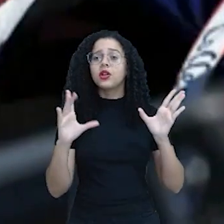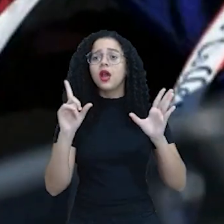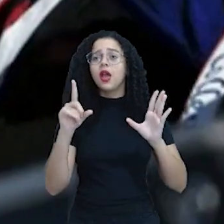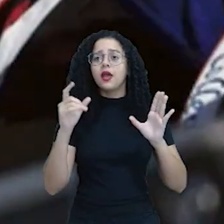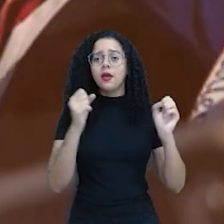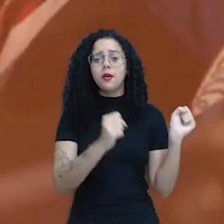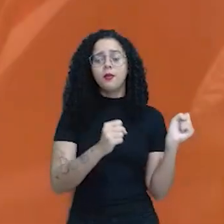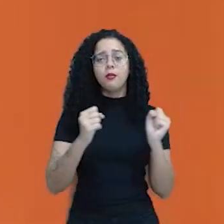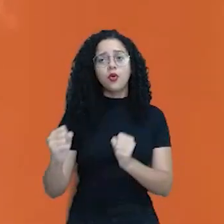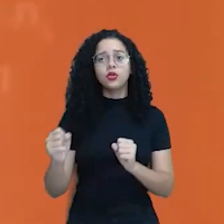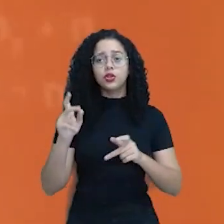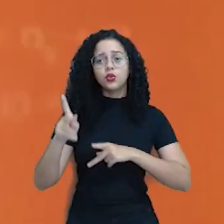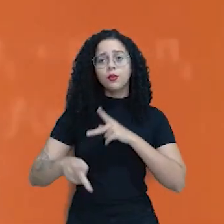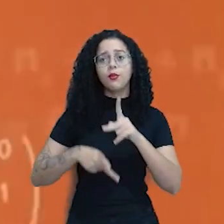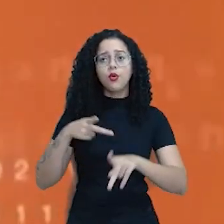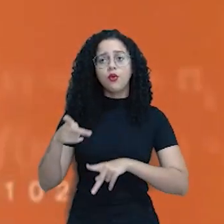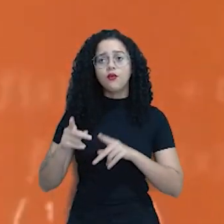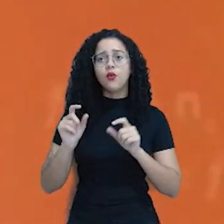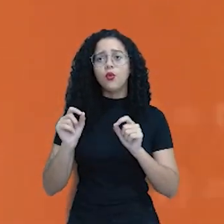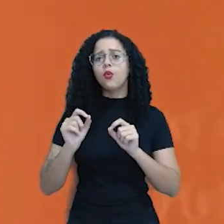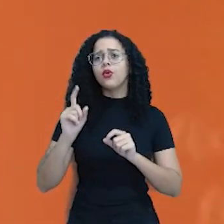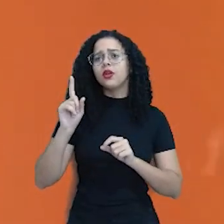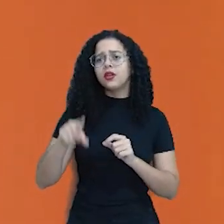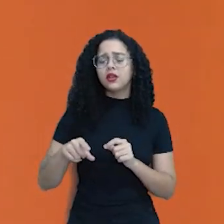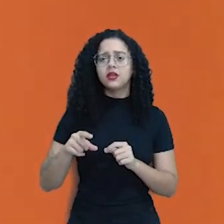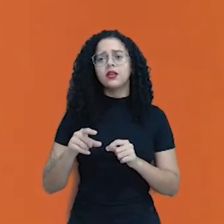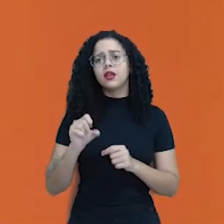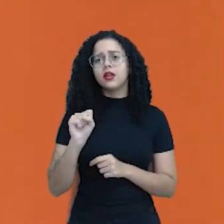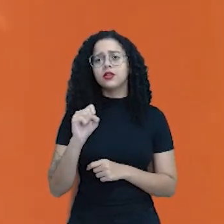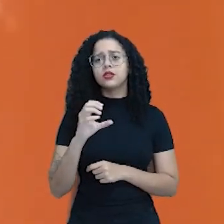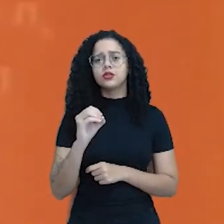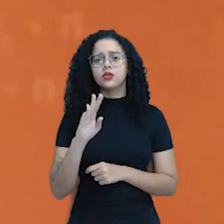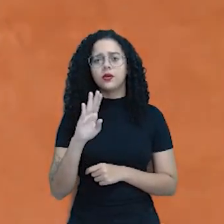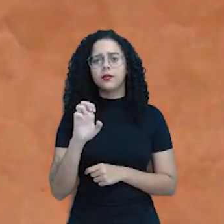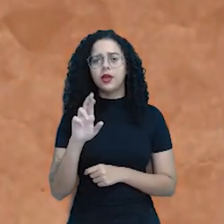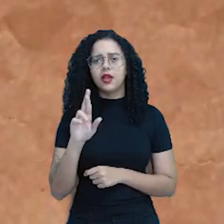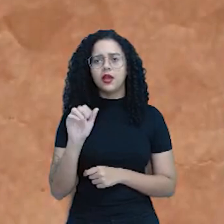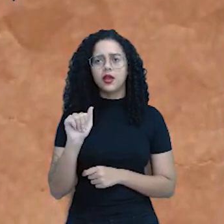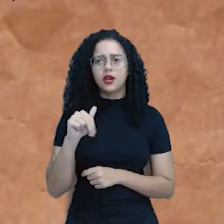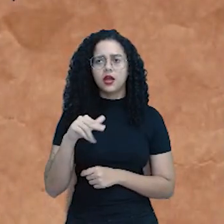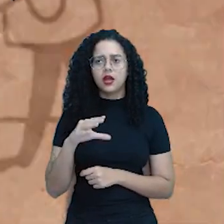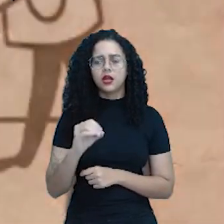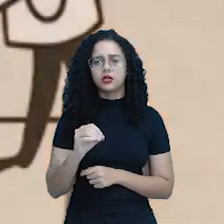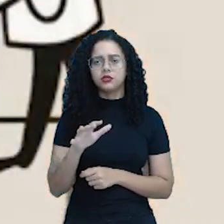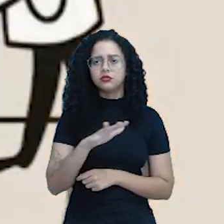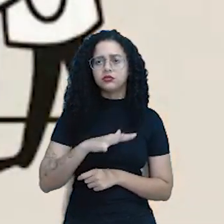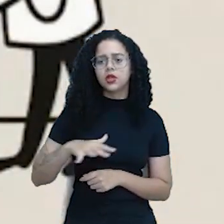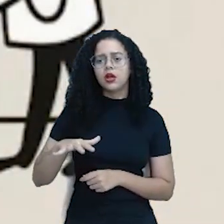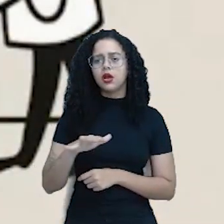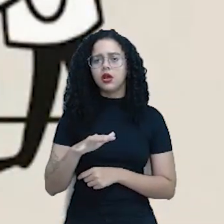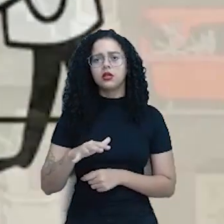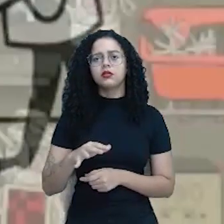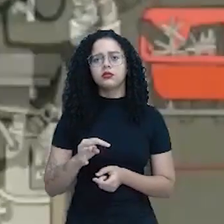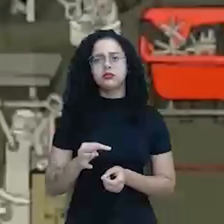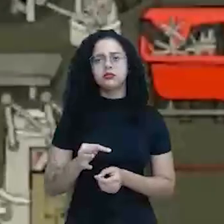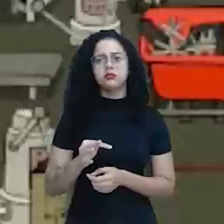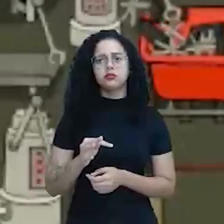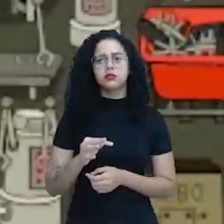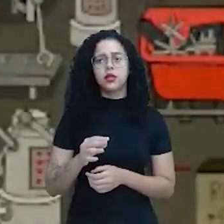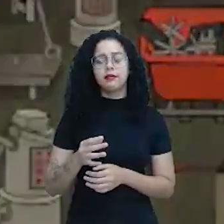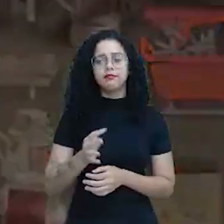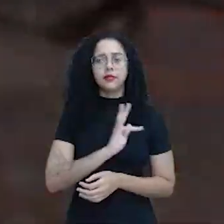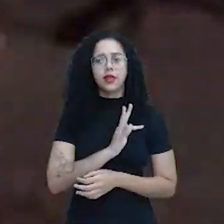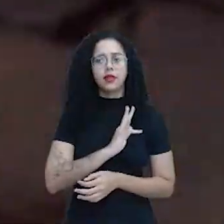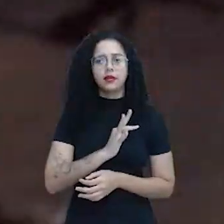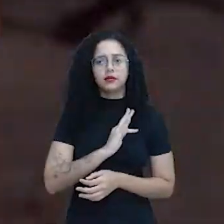soberania da vontade do povo, o que seria soberano então na tecnocracia? A técnica, os técnicos,